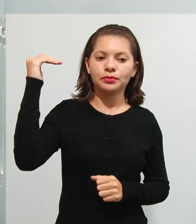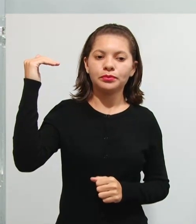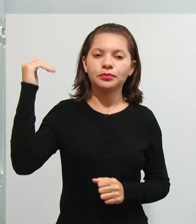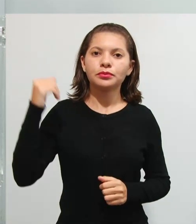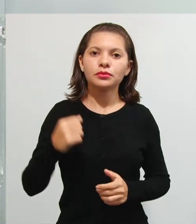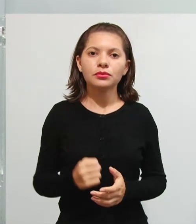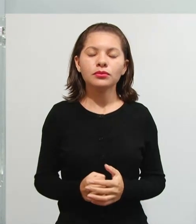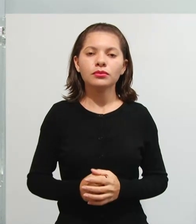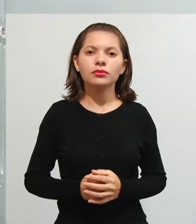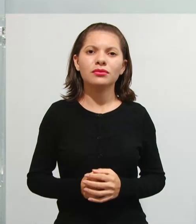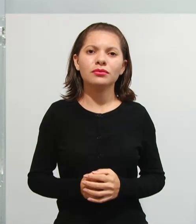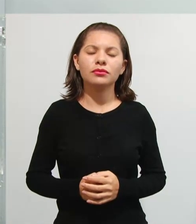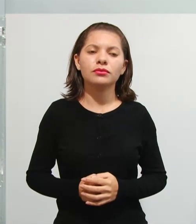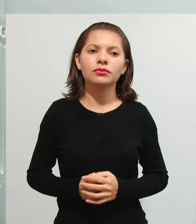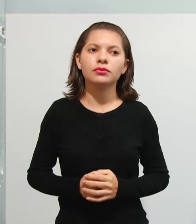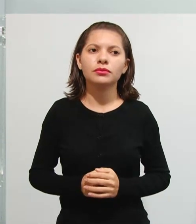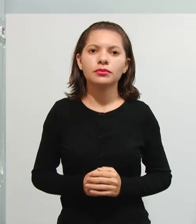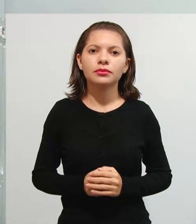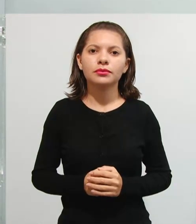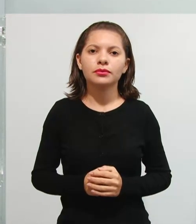questão da